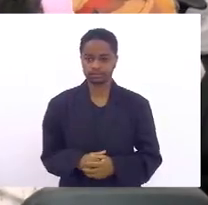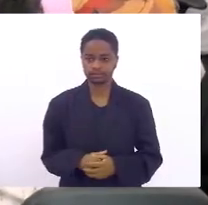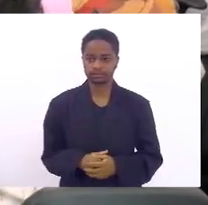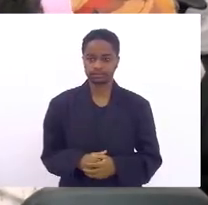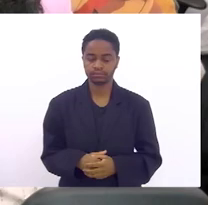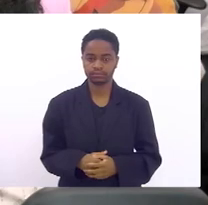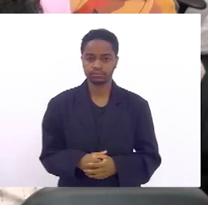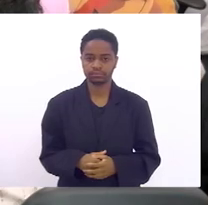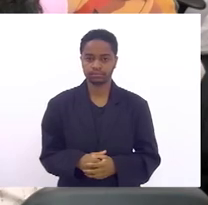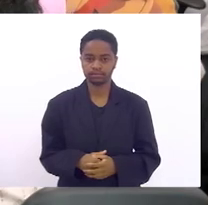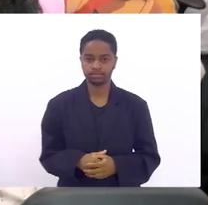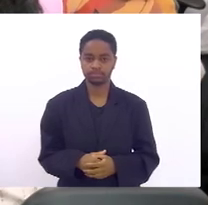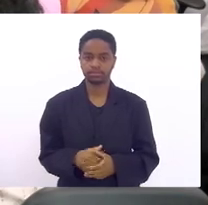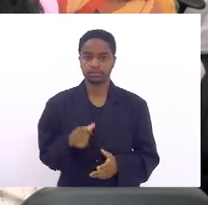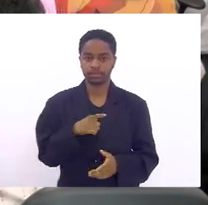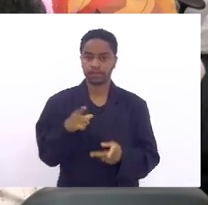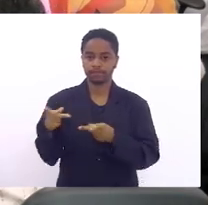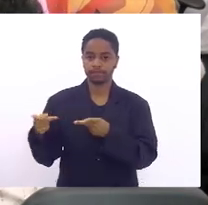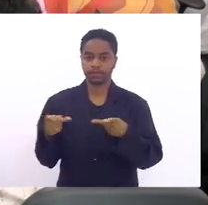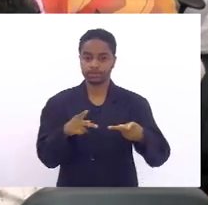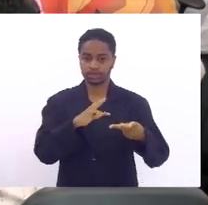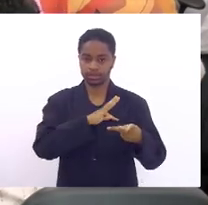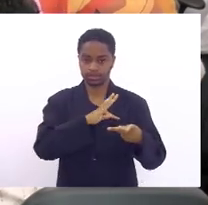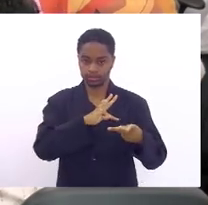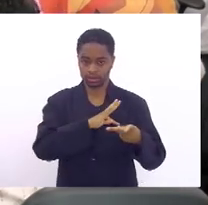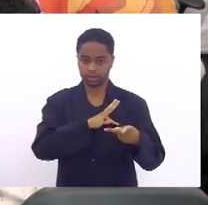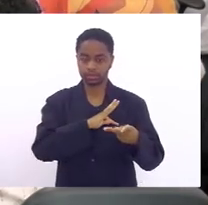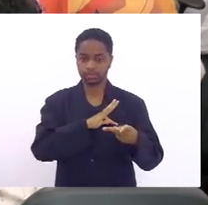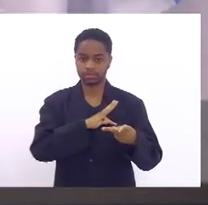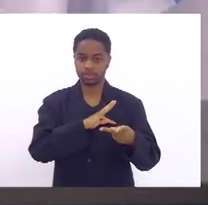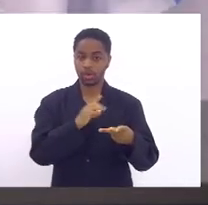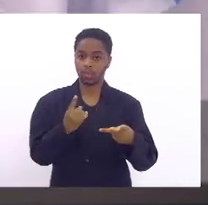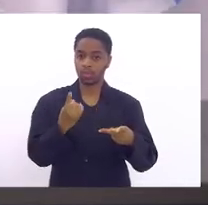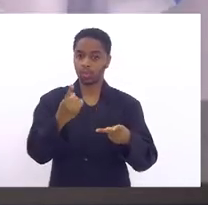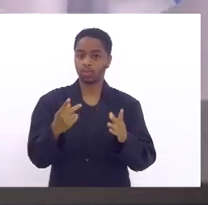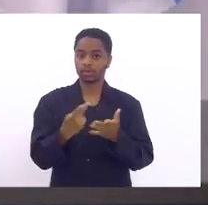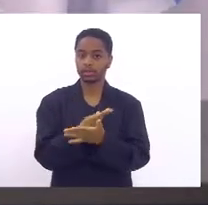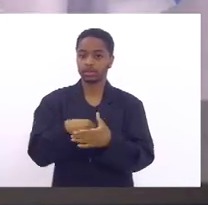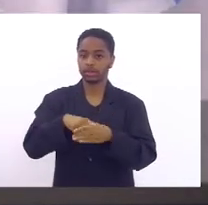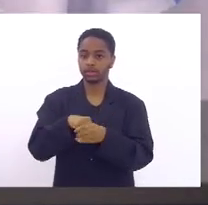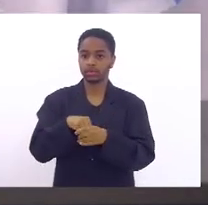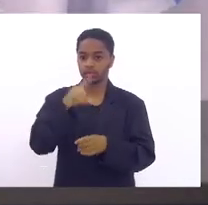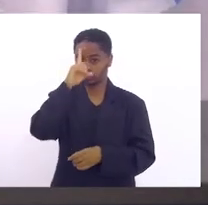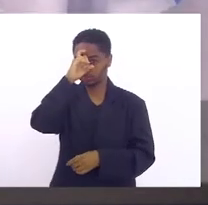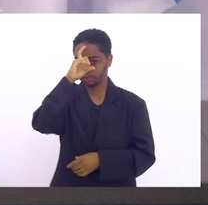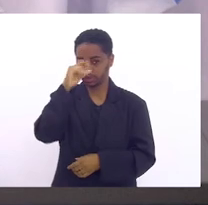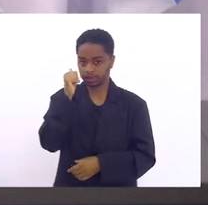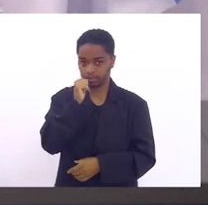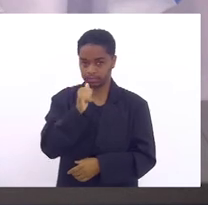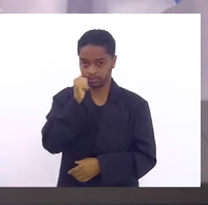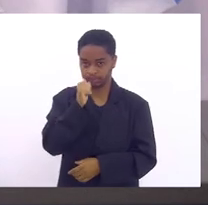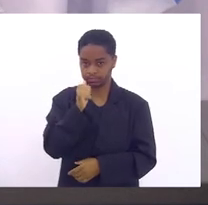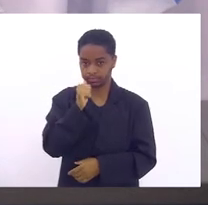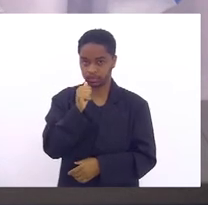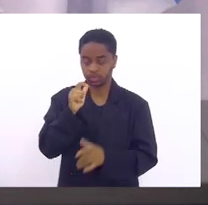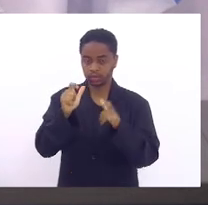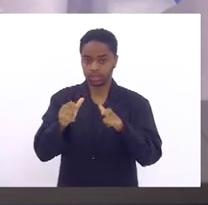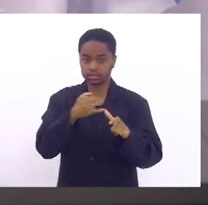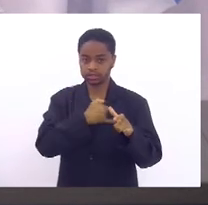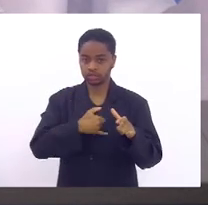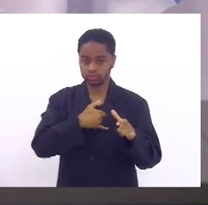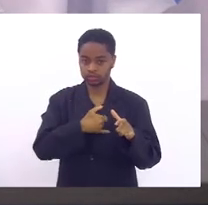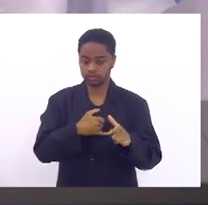aconteceram as visitas técnicas né uma delas no Hospital da Mulher heloneida sturdat em São João de